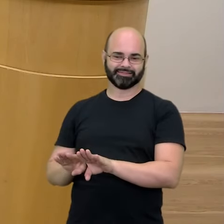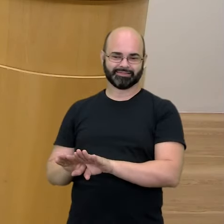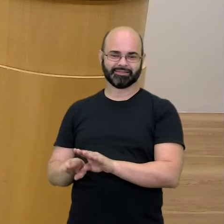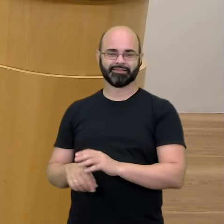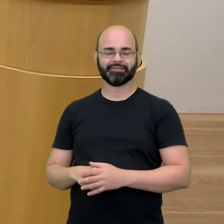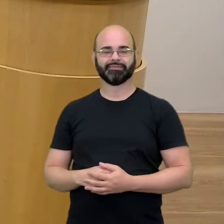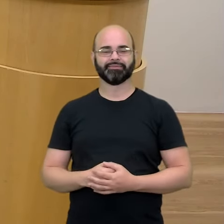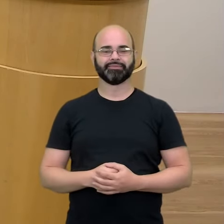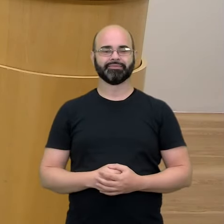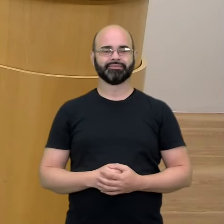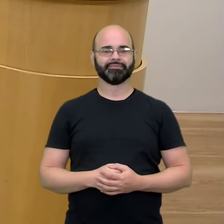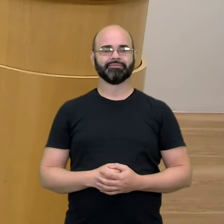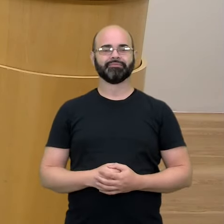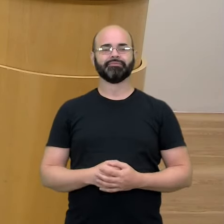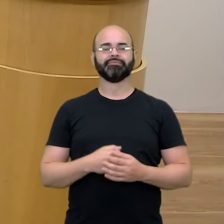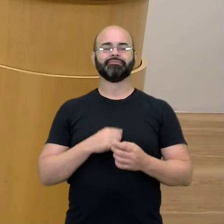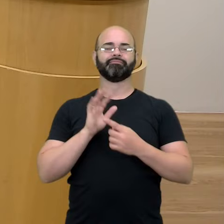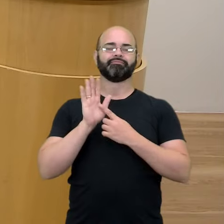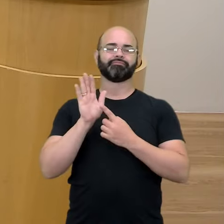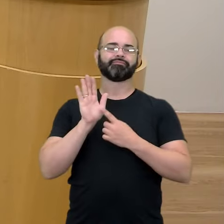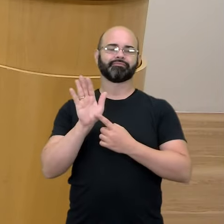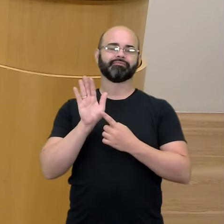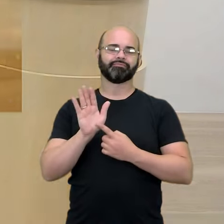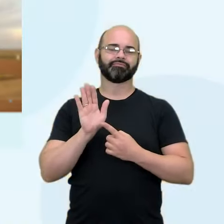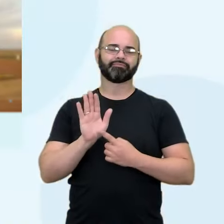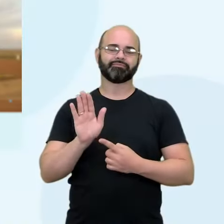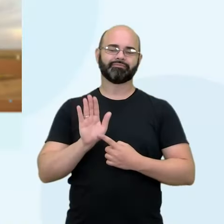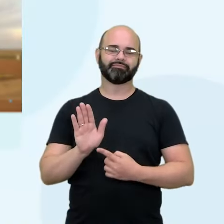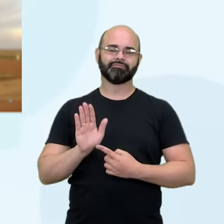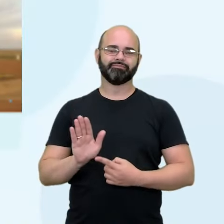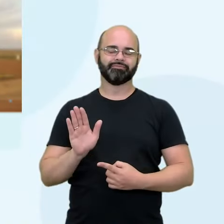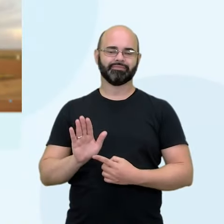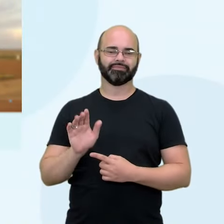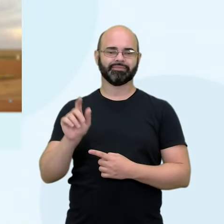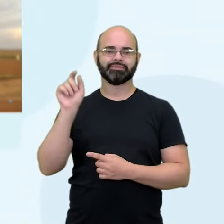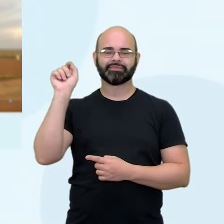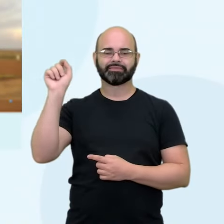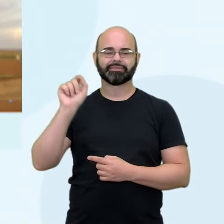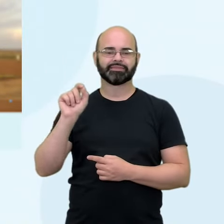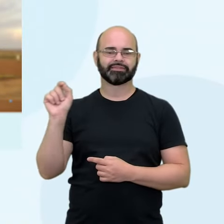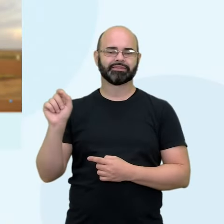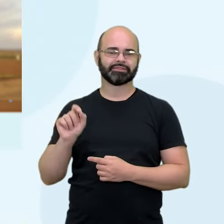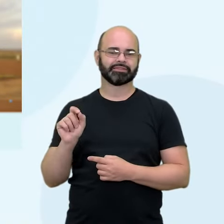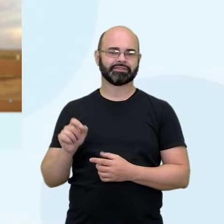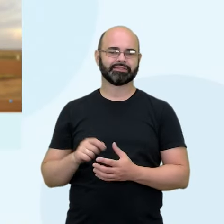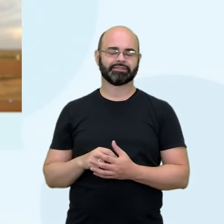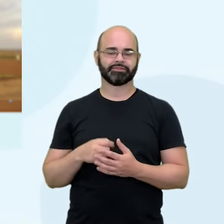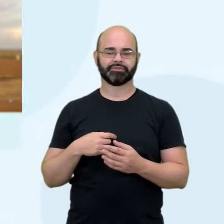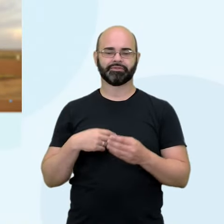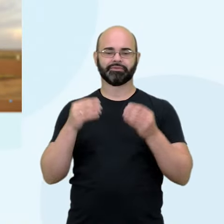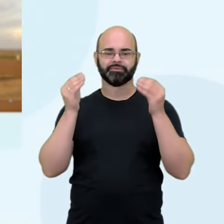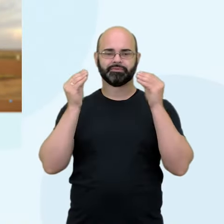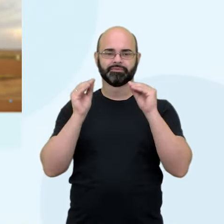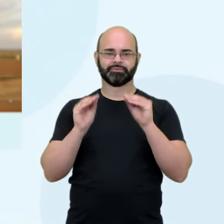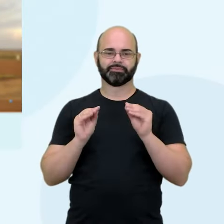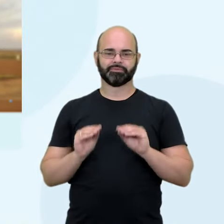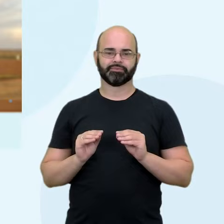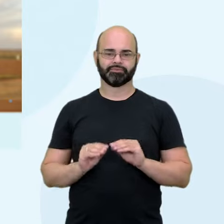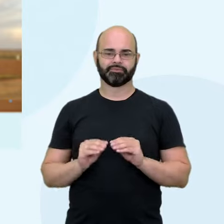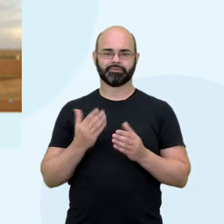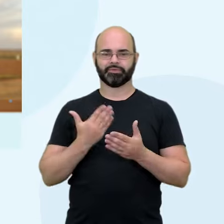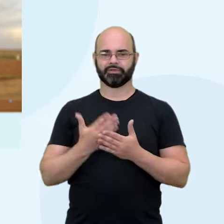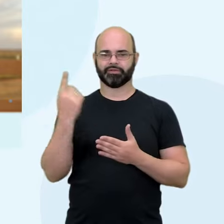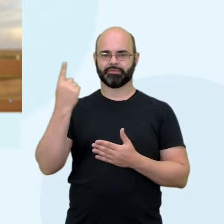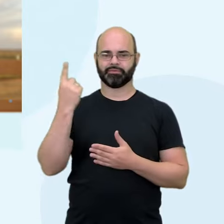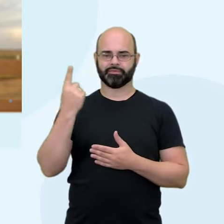fui apontando quais elementos, né, a gente foi construindo neste mural, né? Eu fui colocando. Na primeira aula, a